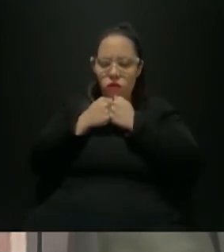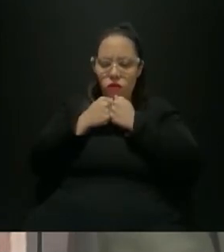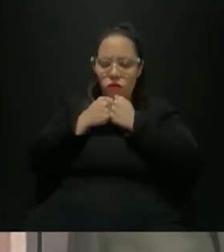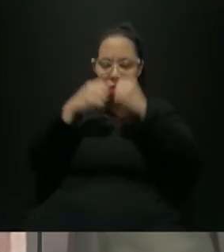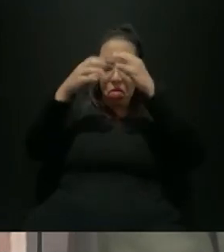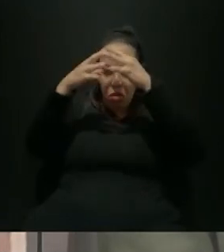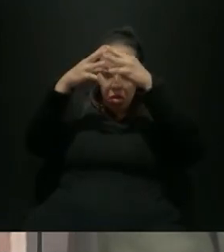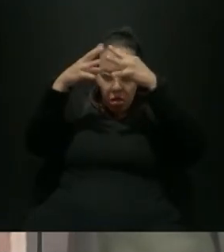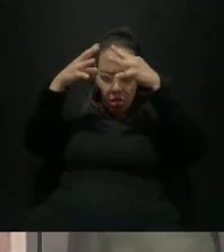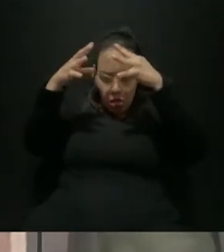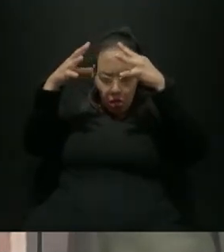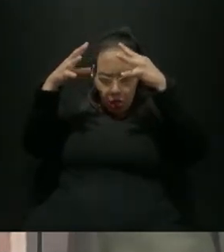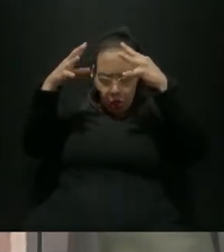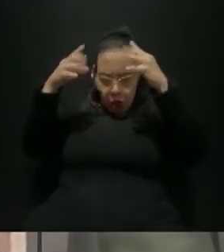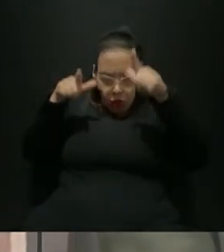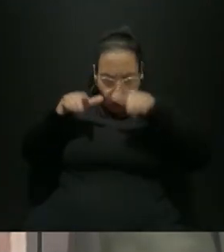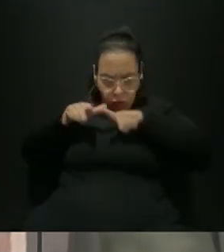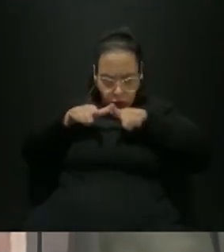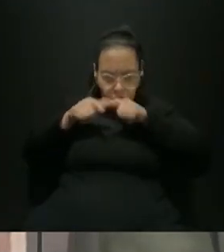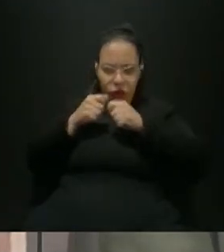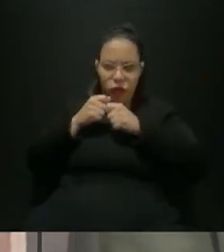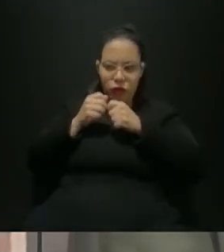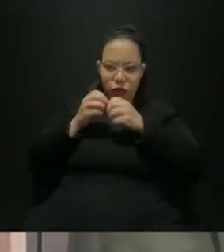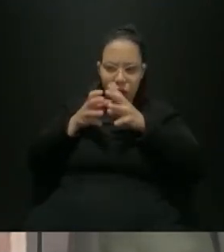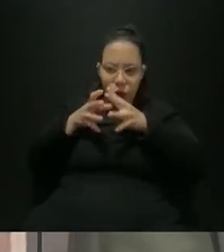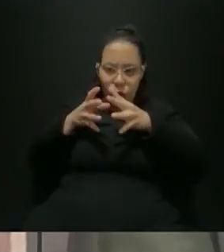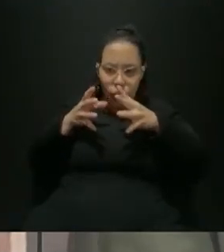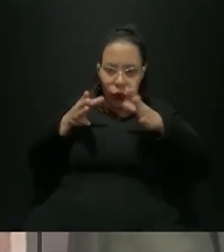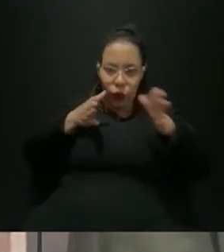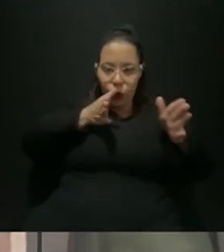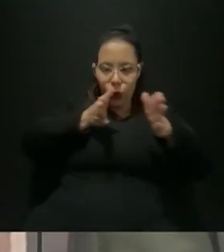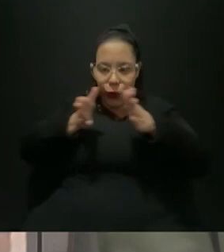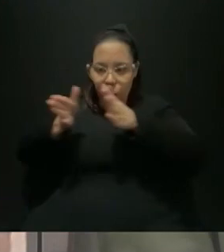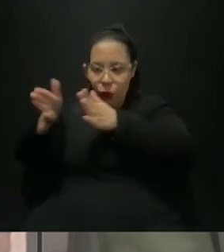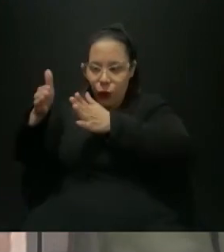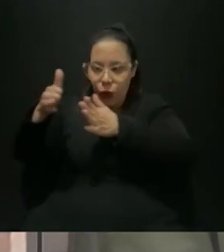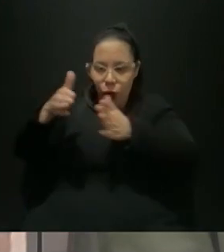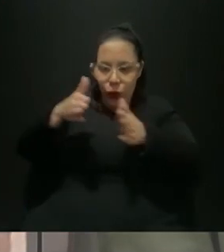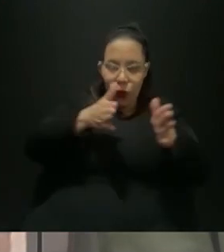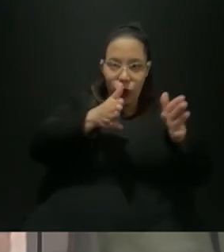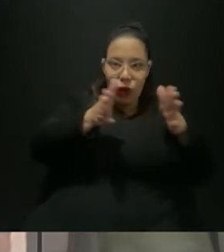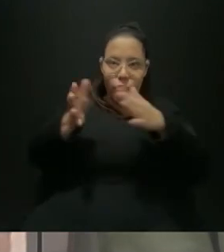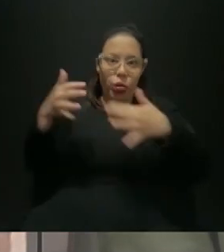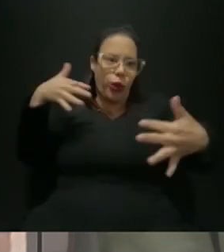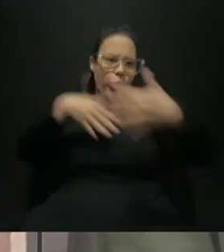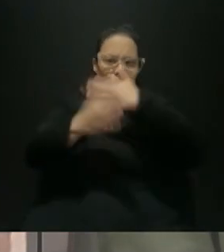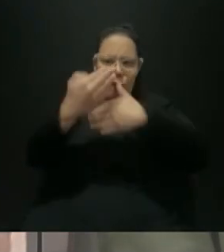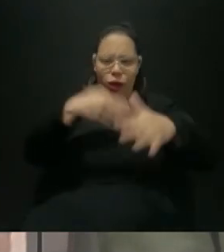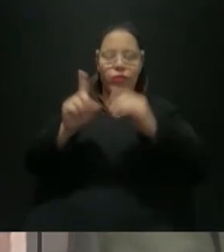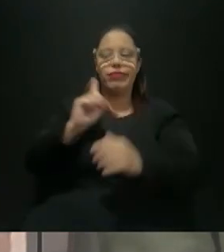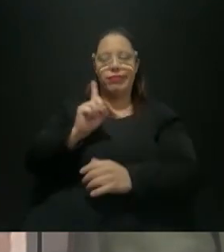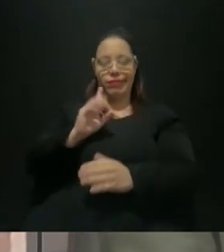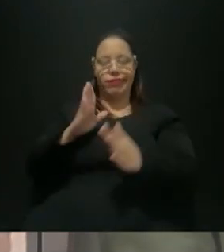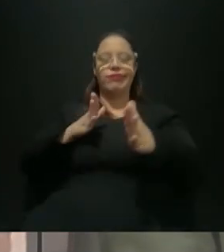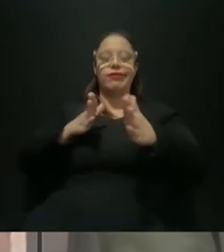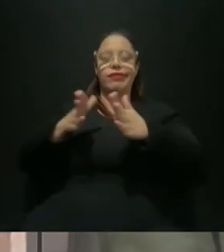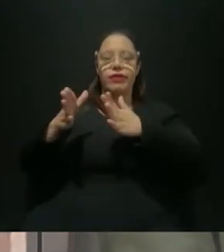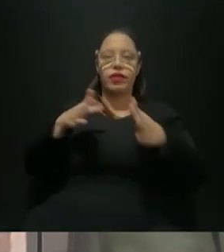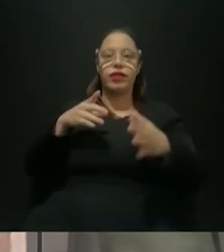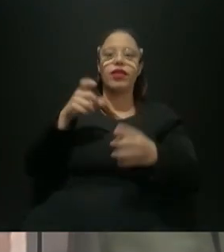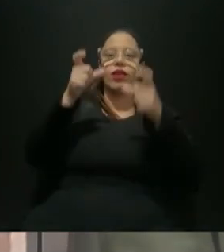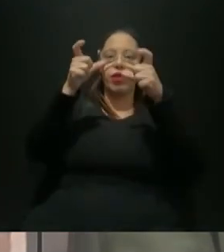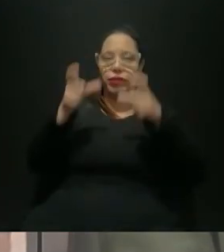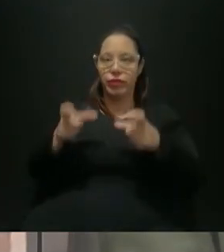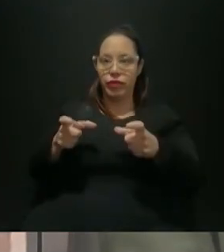vai trabalhar, a gente está criando avenidas, ao invés de um monte de rua sinuosa. Então, a pessoa vai ter